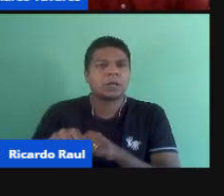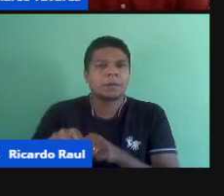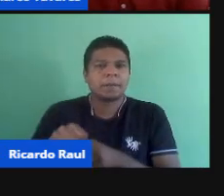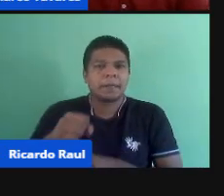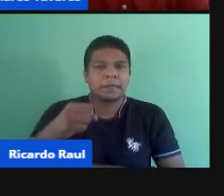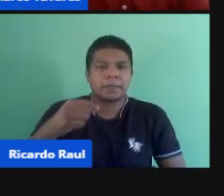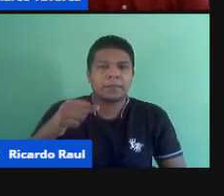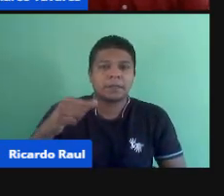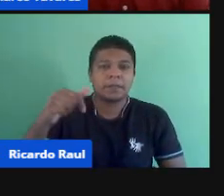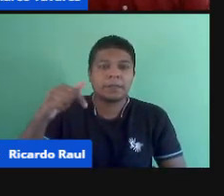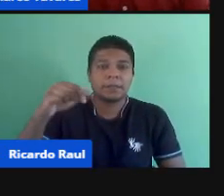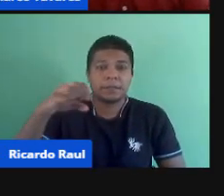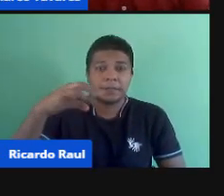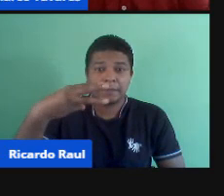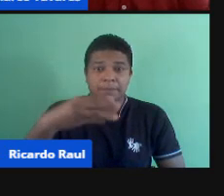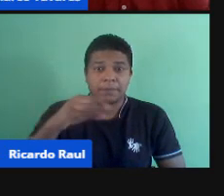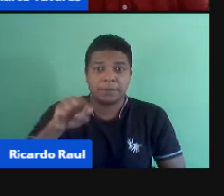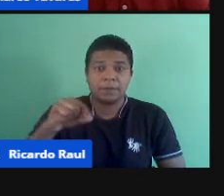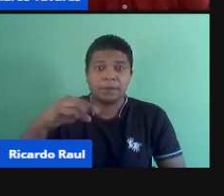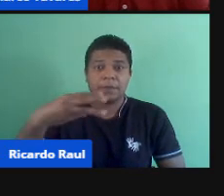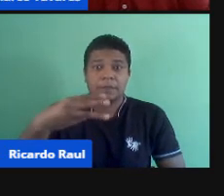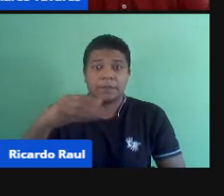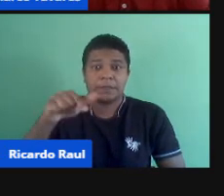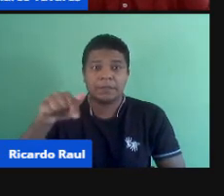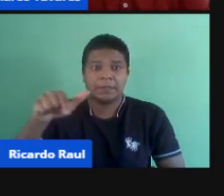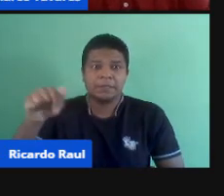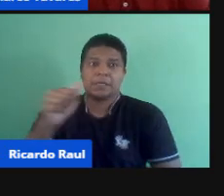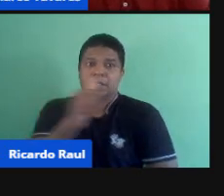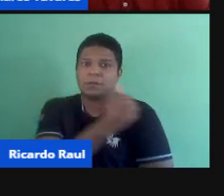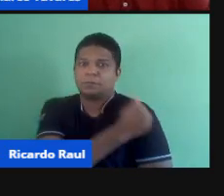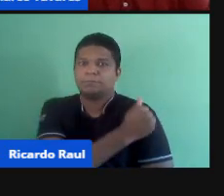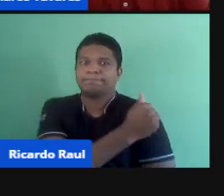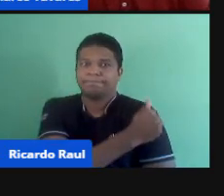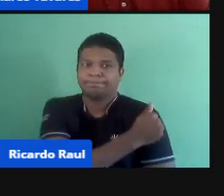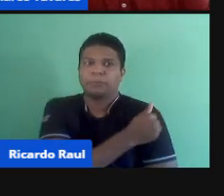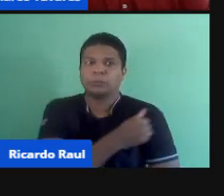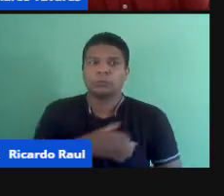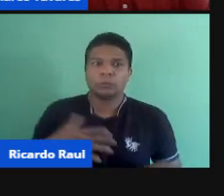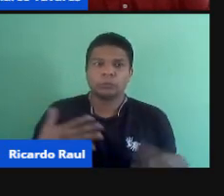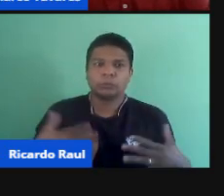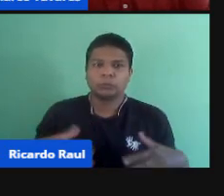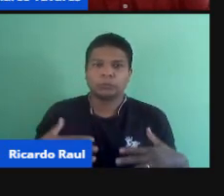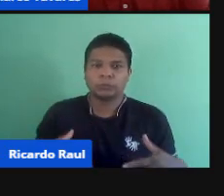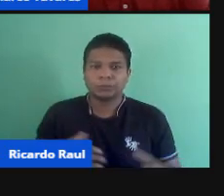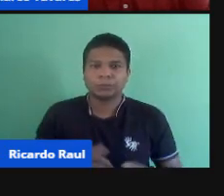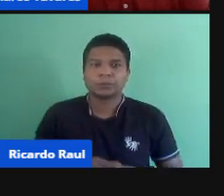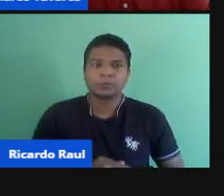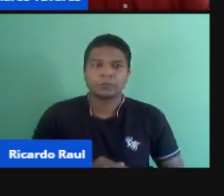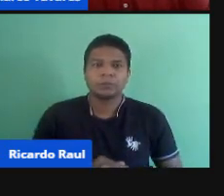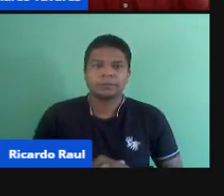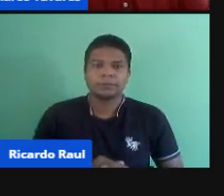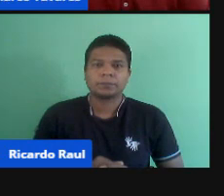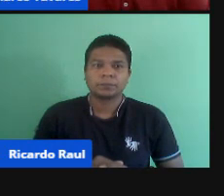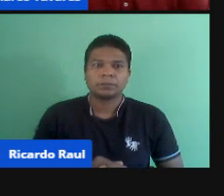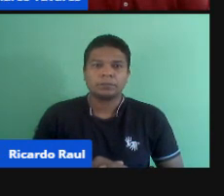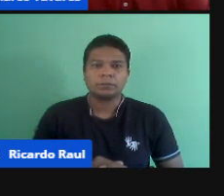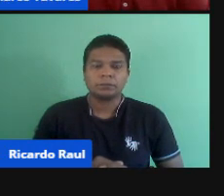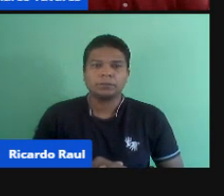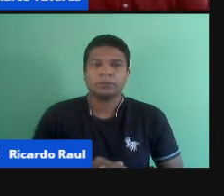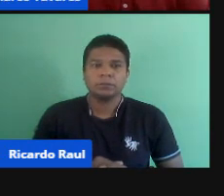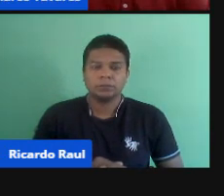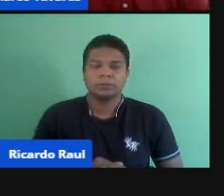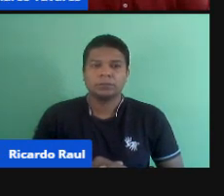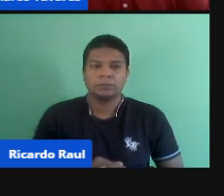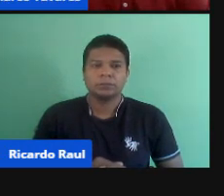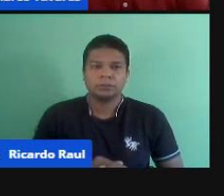3.377 alunos. Ou seja, é um universo muito grande de alunos e que